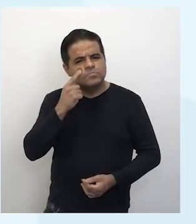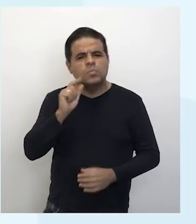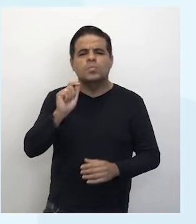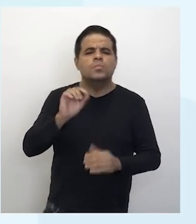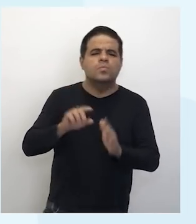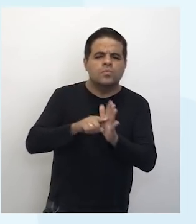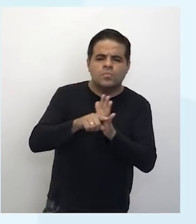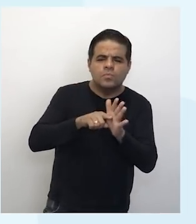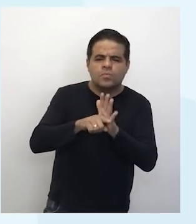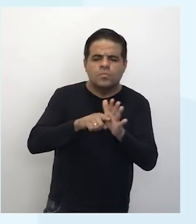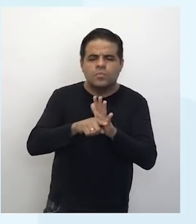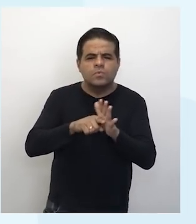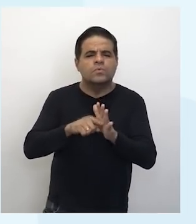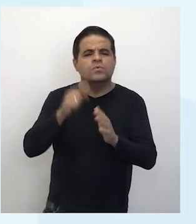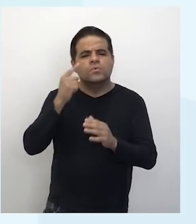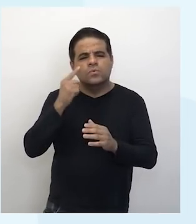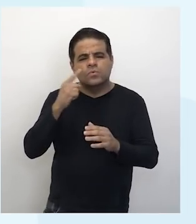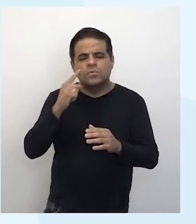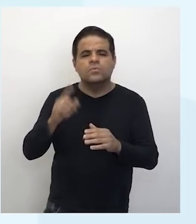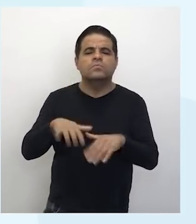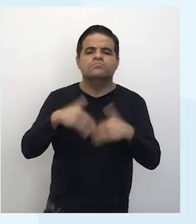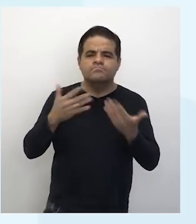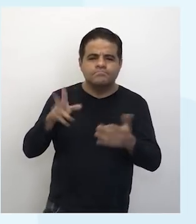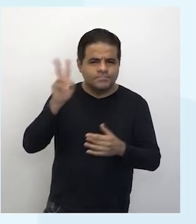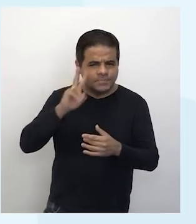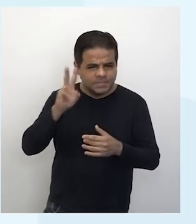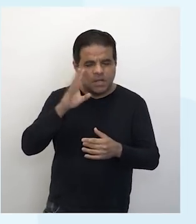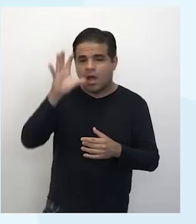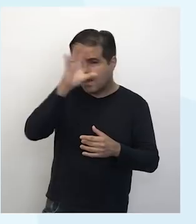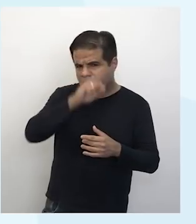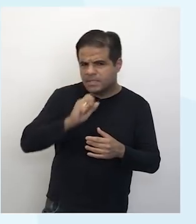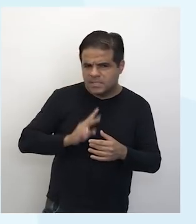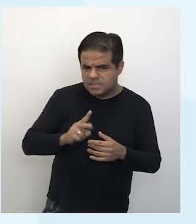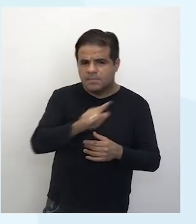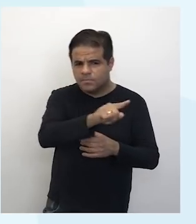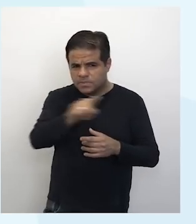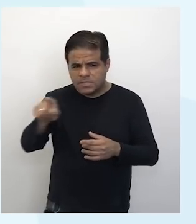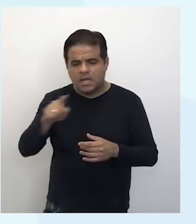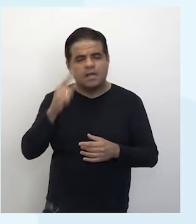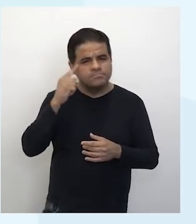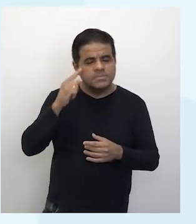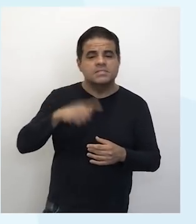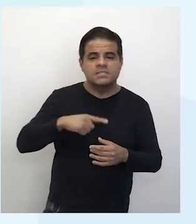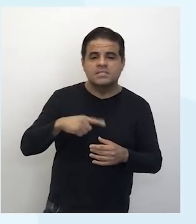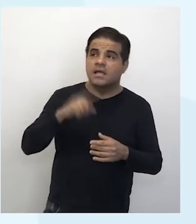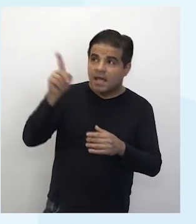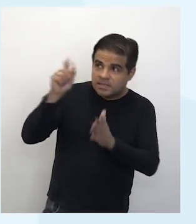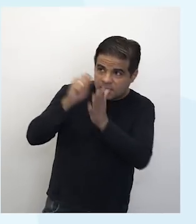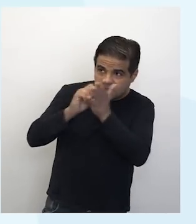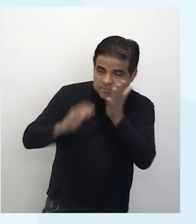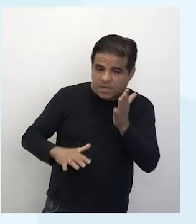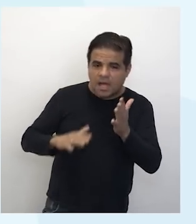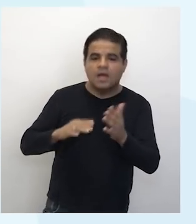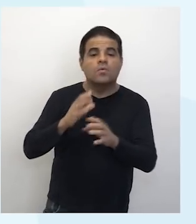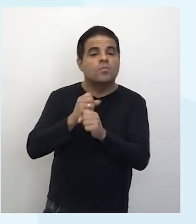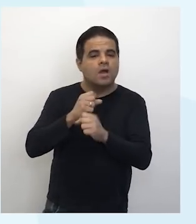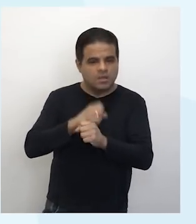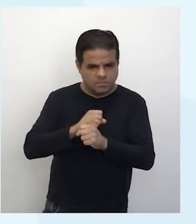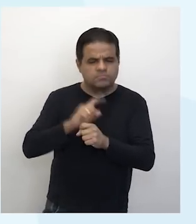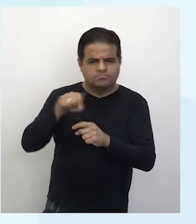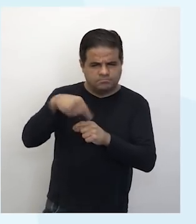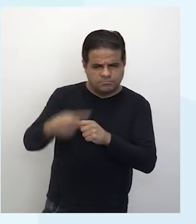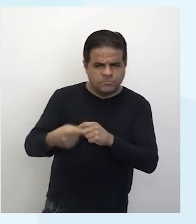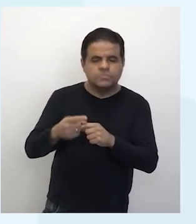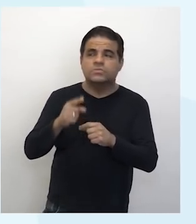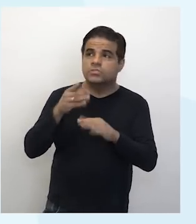verificar geometricamente, lembrando que no Aprender Sempre de vocês, vocês têm essa atividade com cálculos, tá? Daqui a pouco a